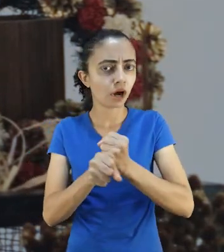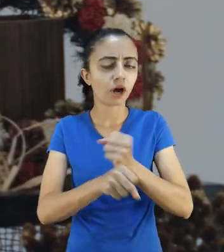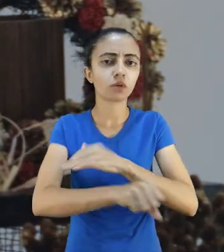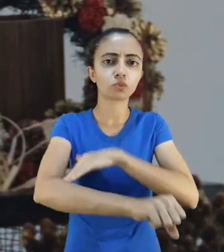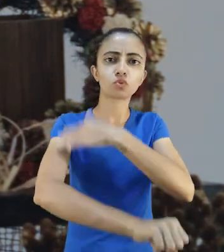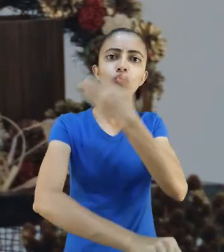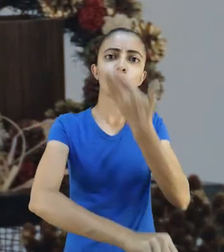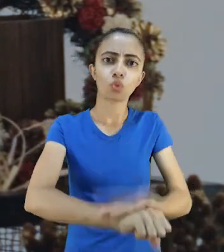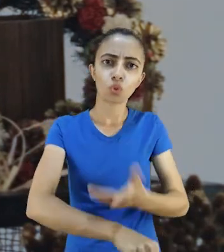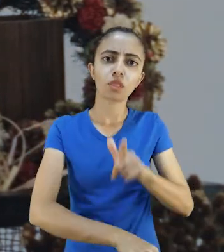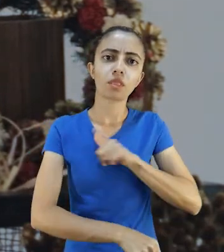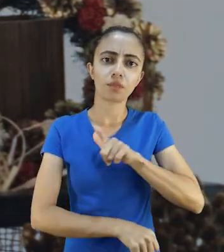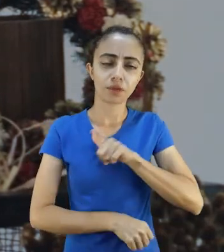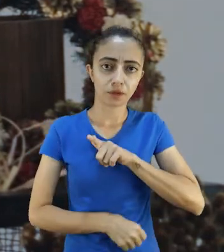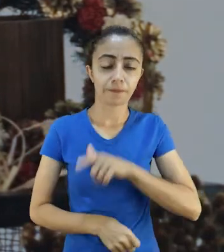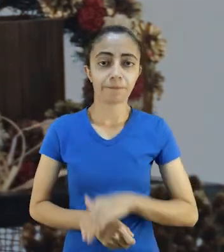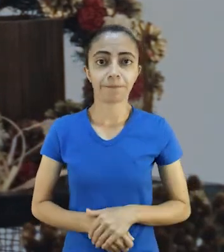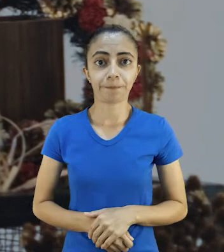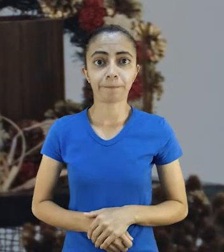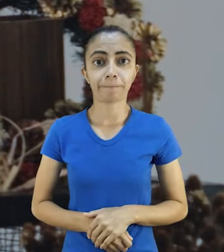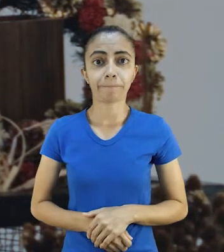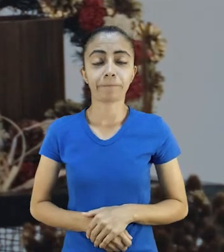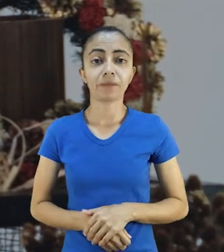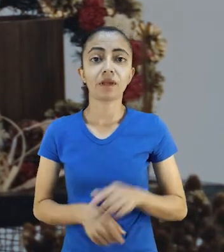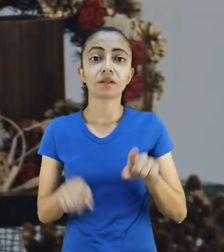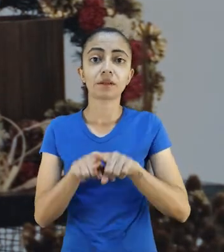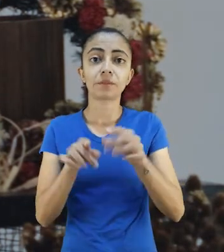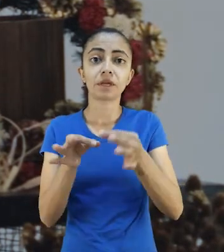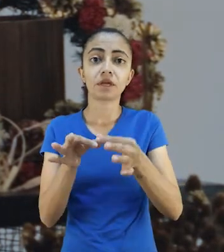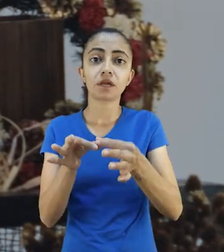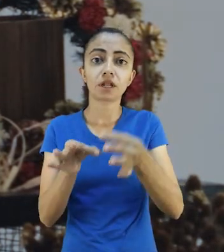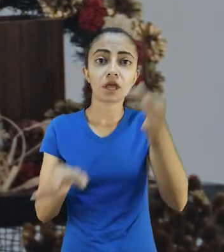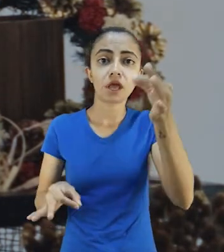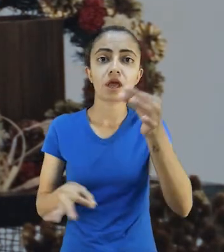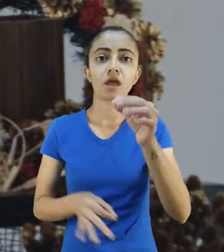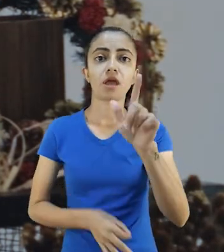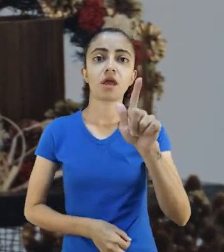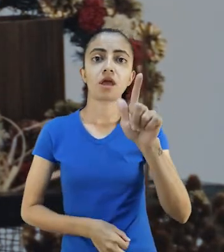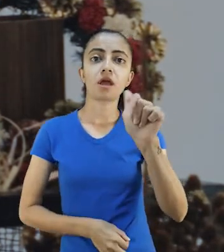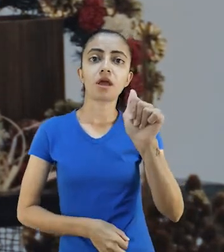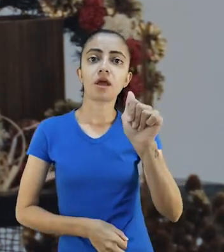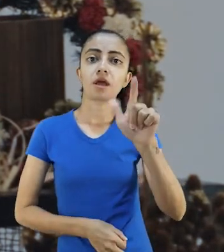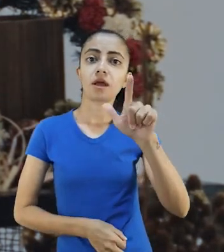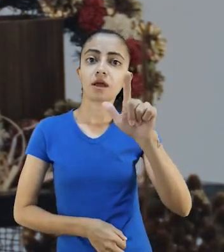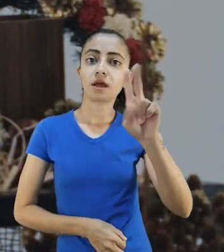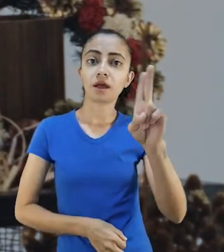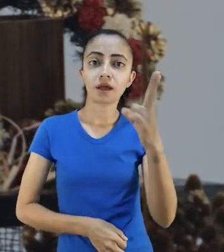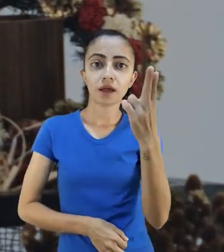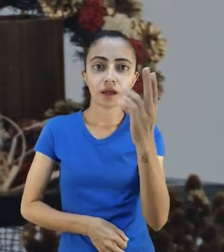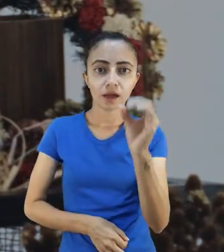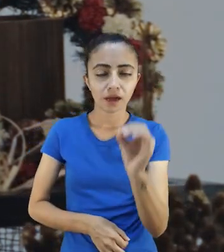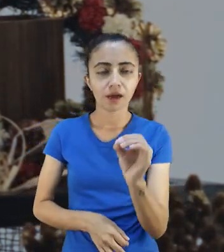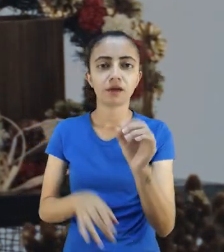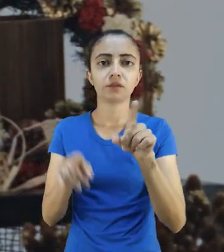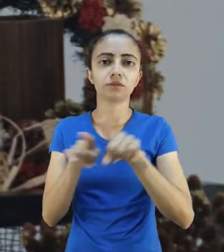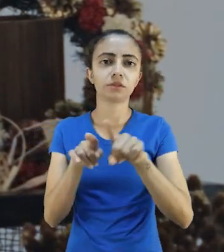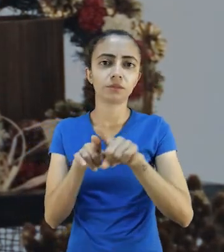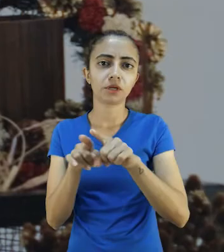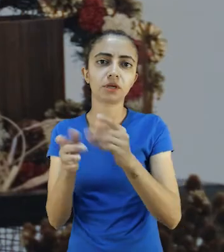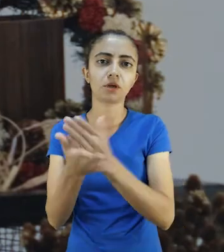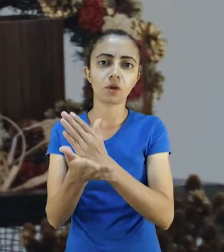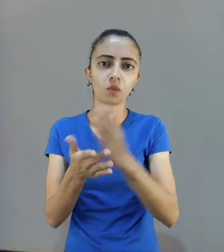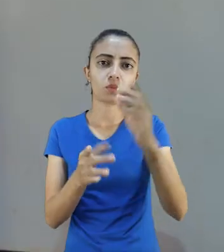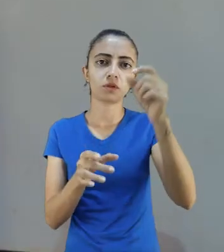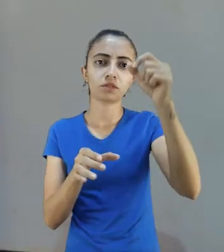né? É o musgo, galho, mais semente, sempre viva, essas coisas, tem a época certa